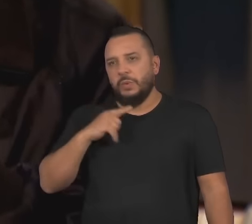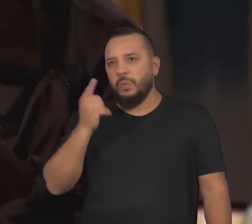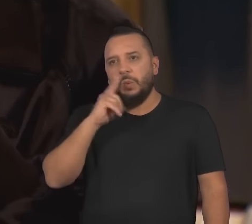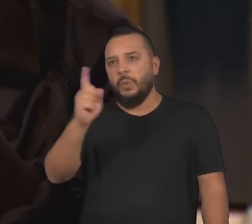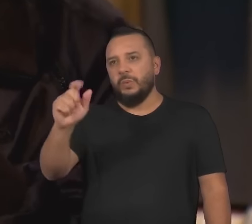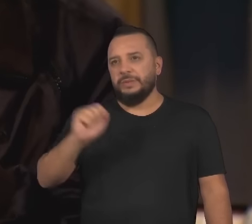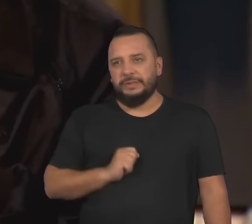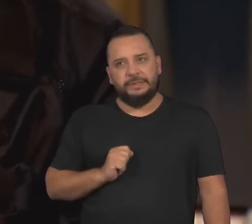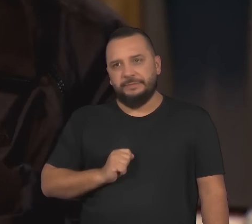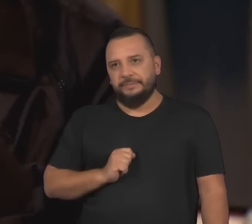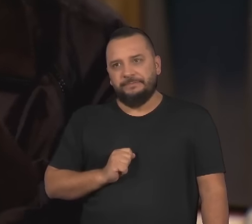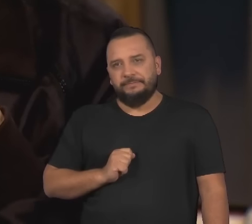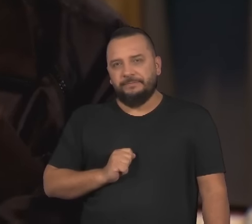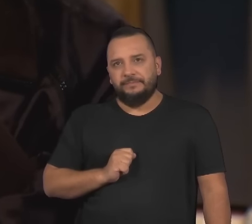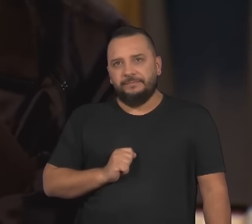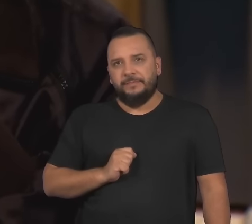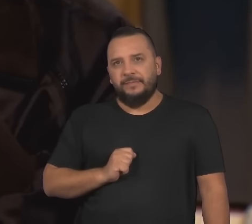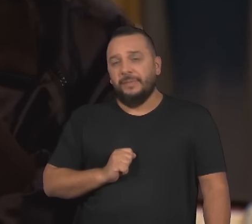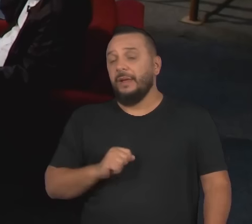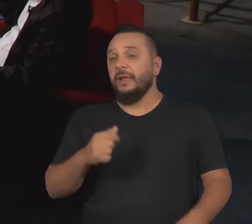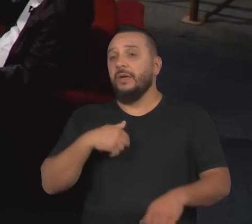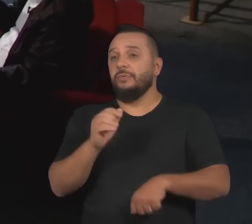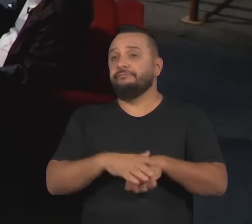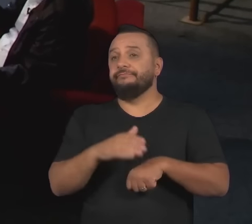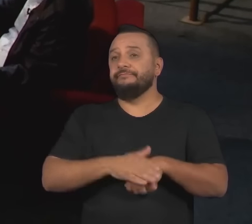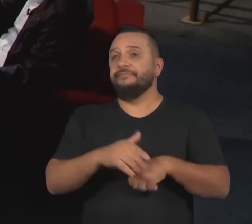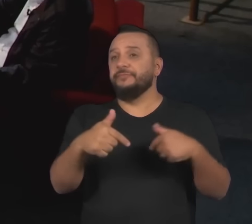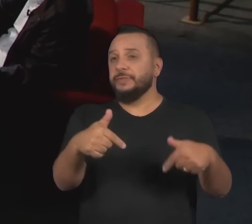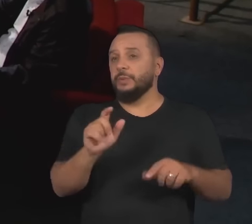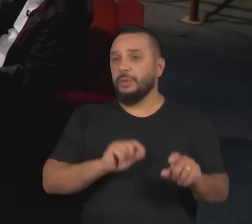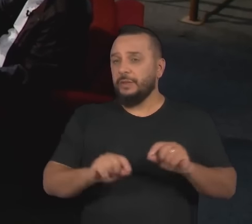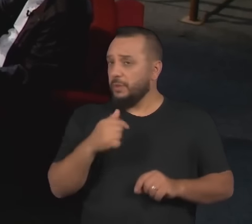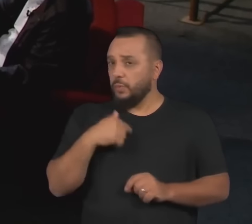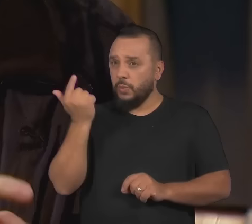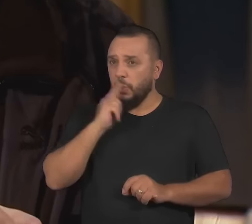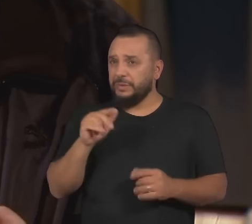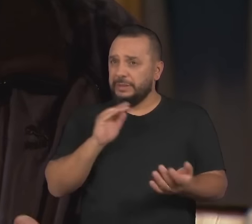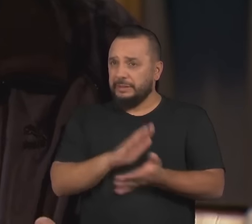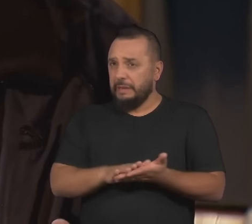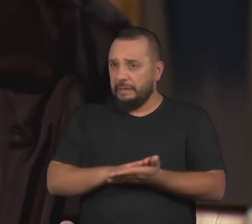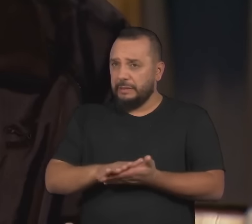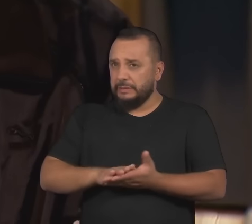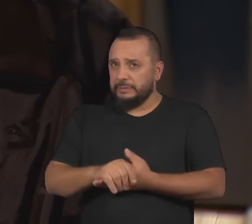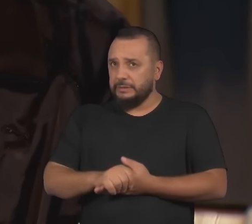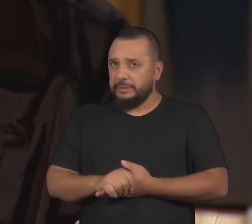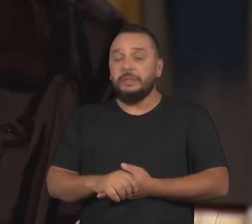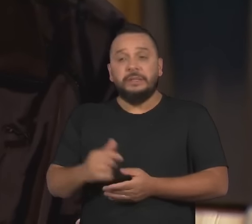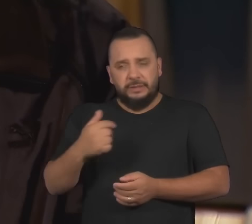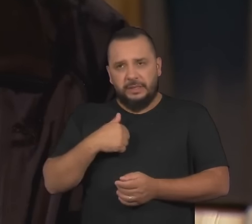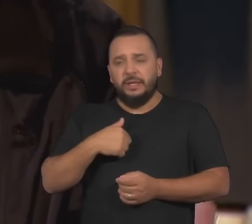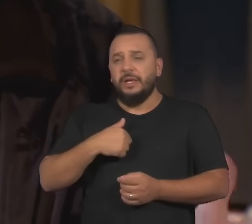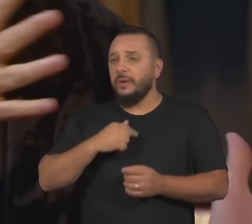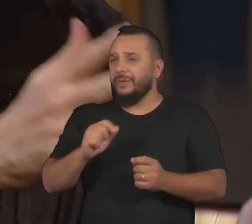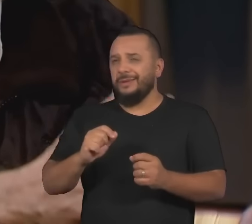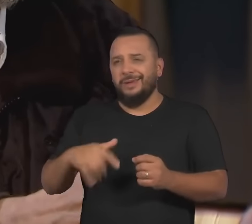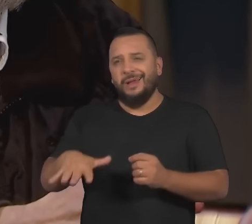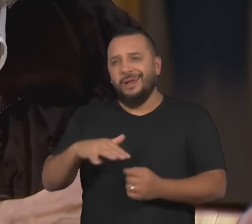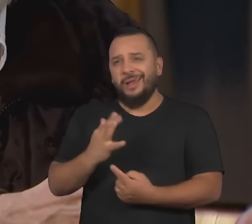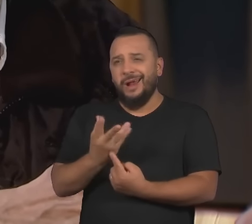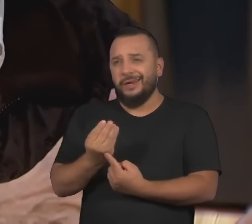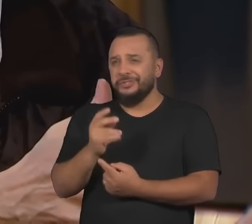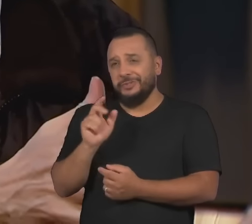consegui. Aí, o que eu fiz? Já que eu não estava conseguindo nada, eu acho que a função do artista é, uma porta